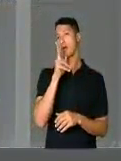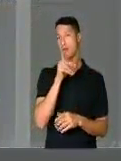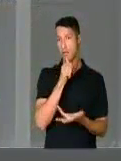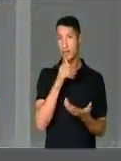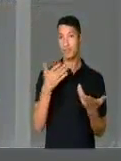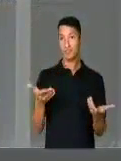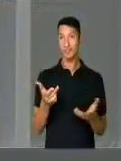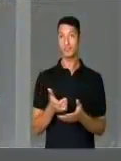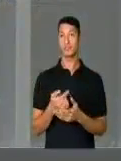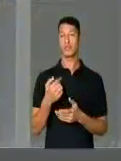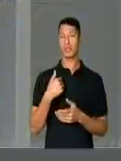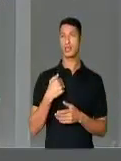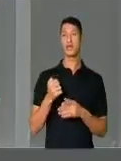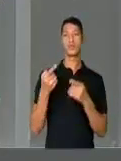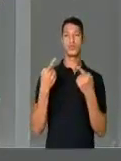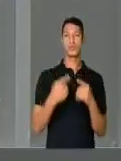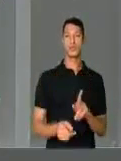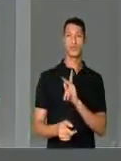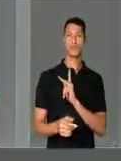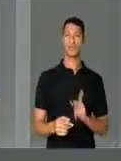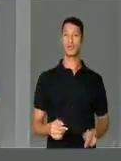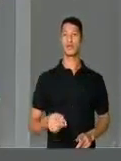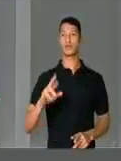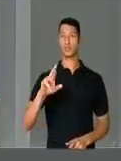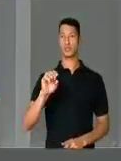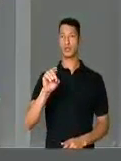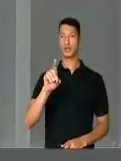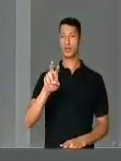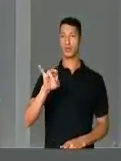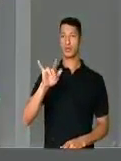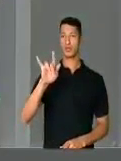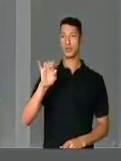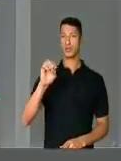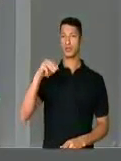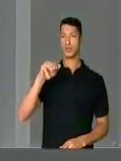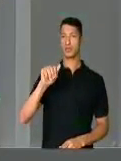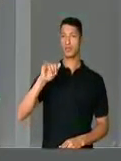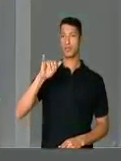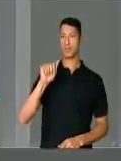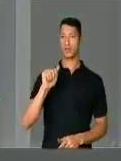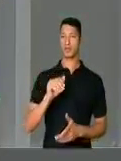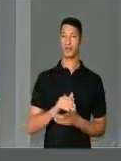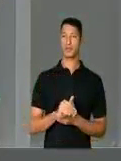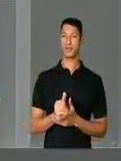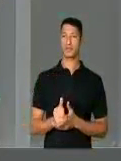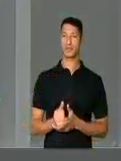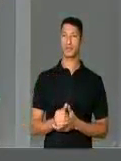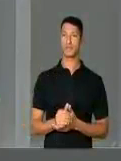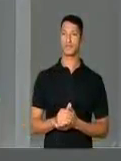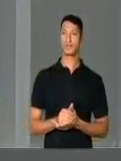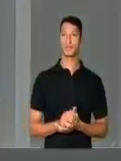tartaruga? Eu desafio o presidente Rodrigo Maia